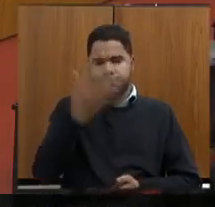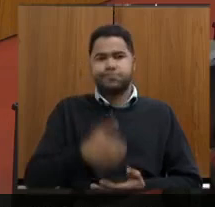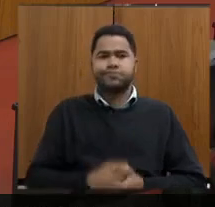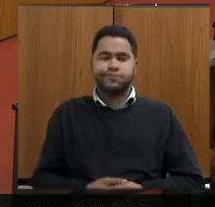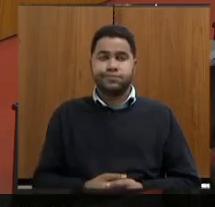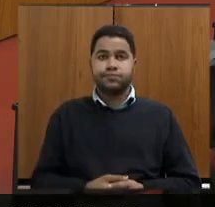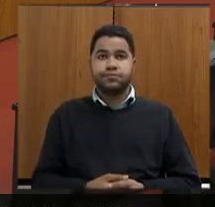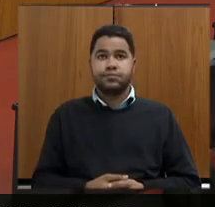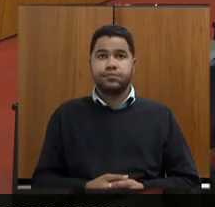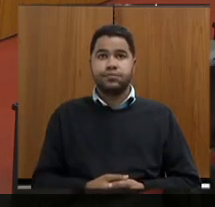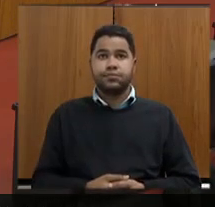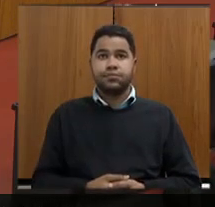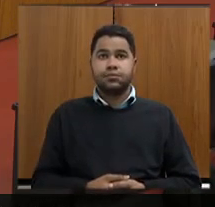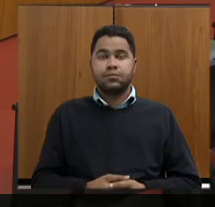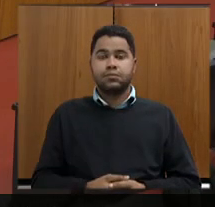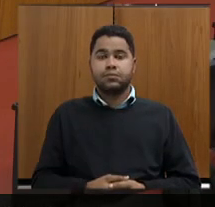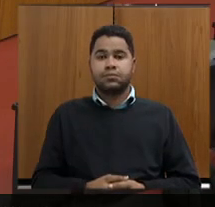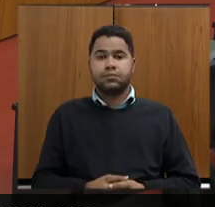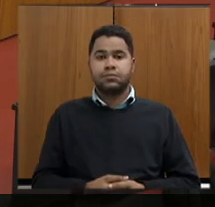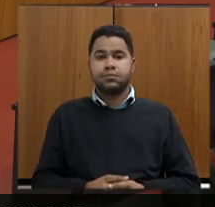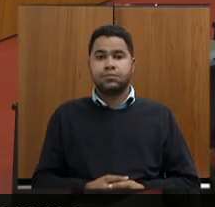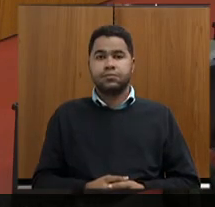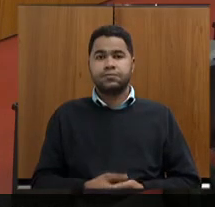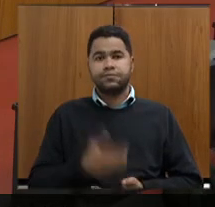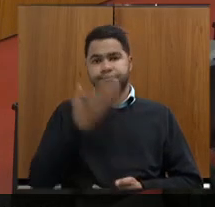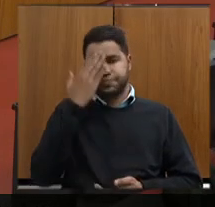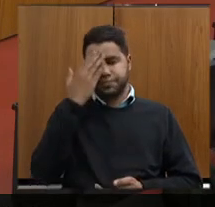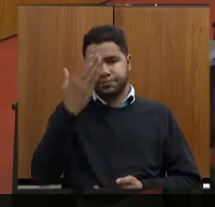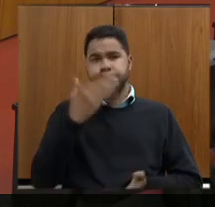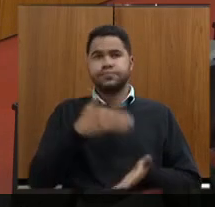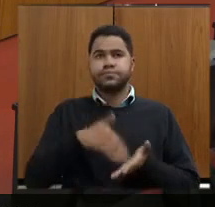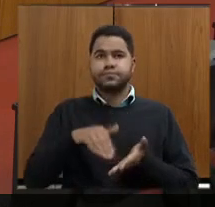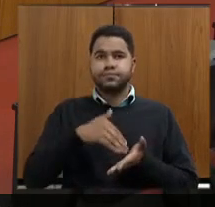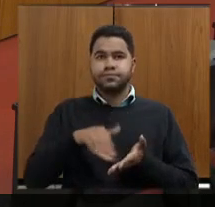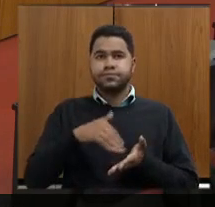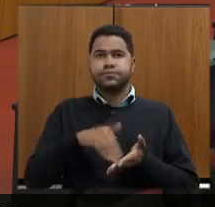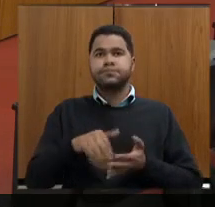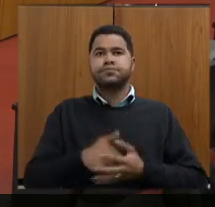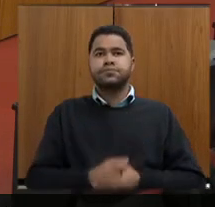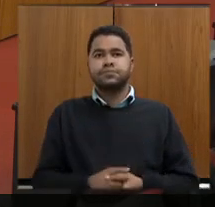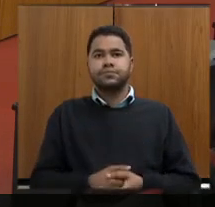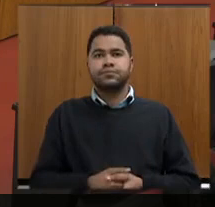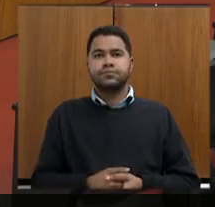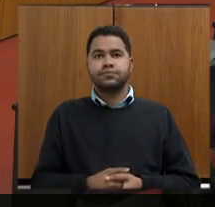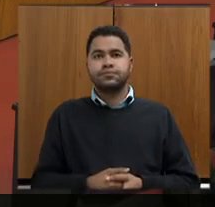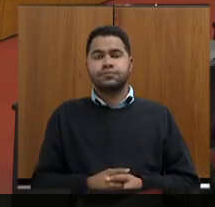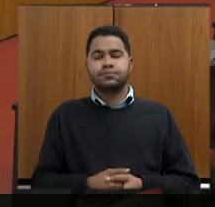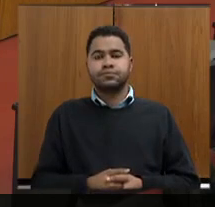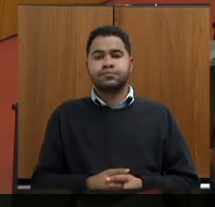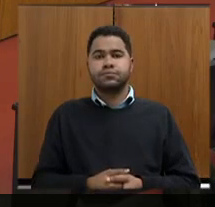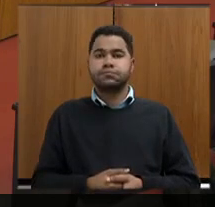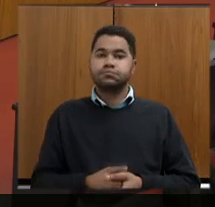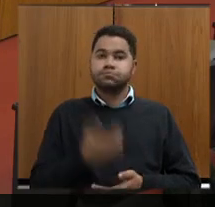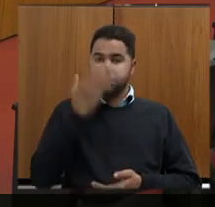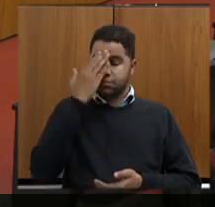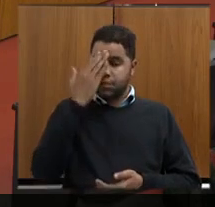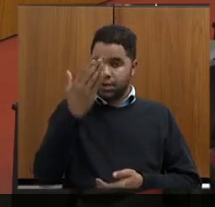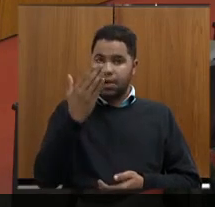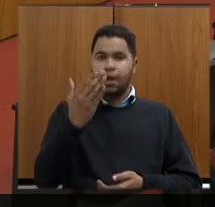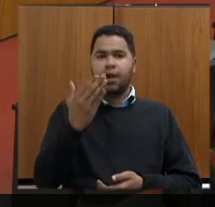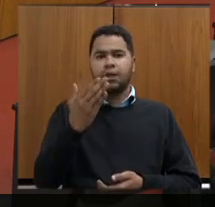bom obrigado e obrigados agradar é muito obrigado Presidente